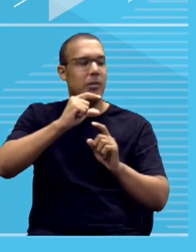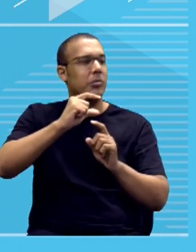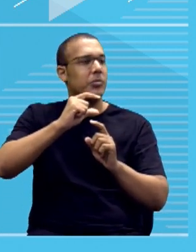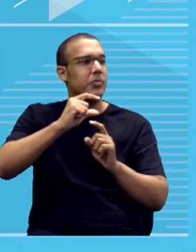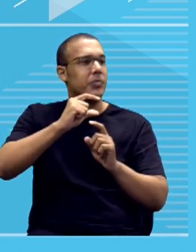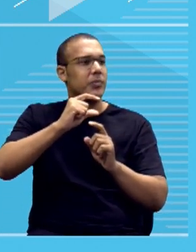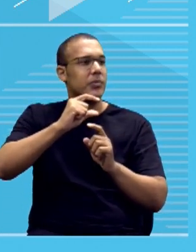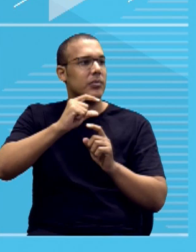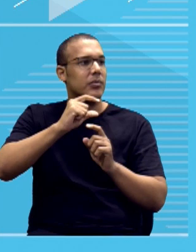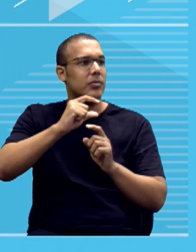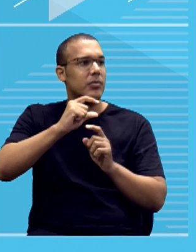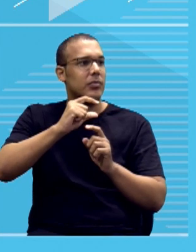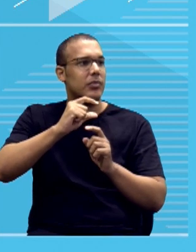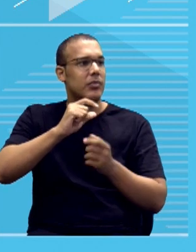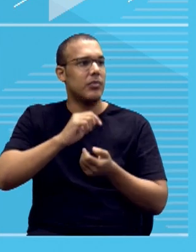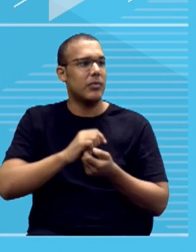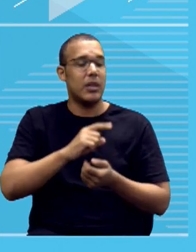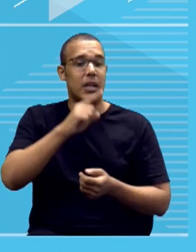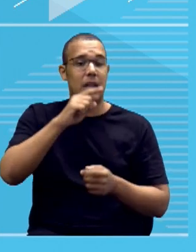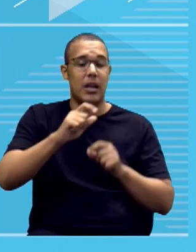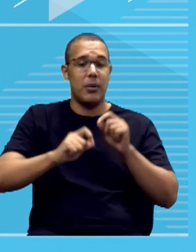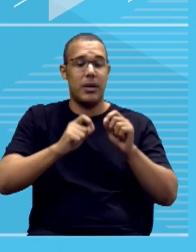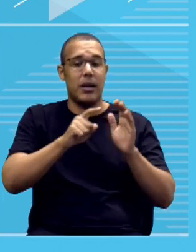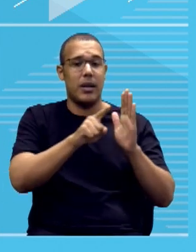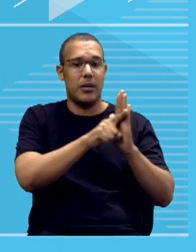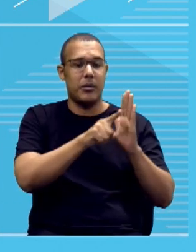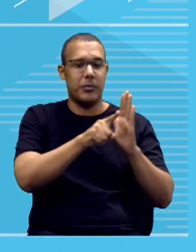menor, ela é negativa.